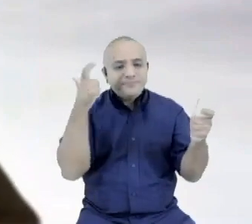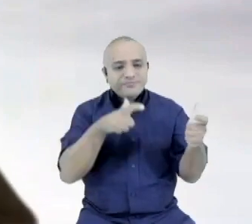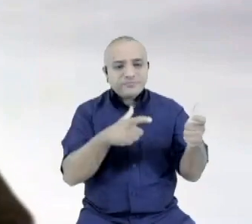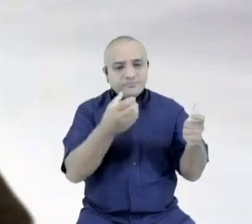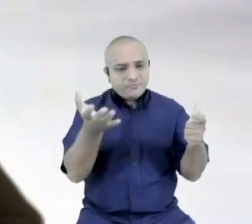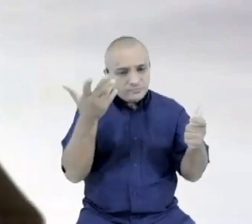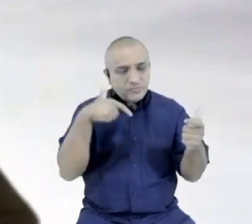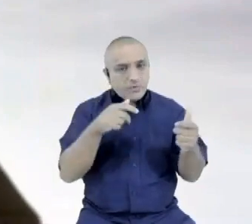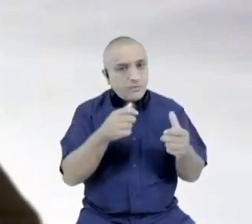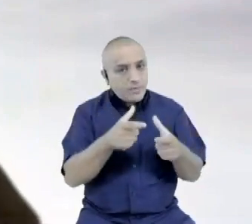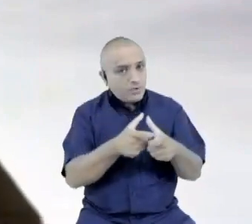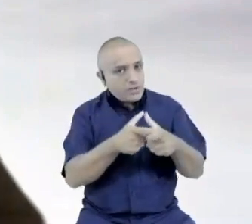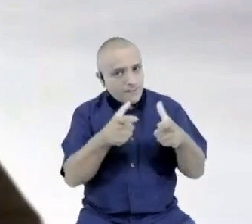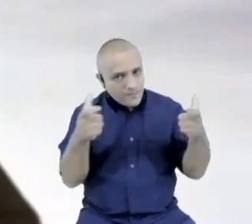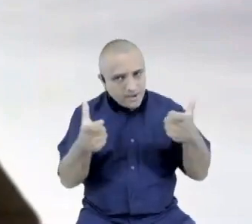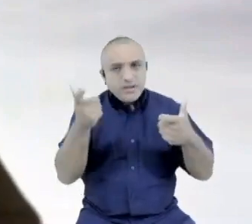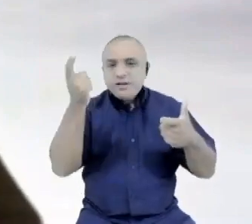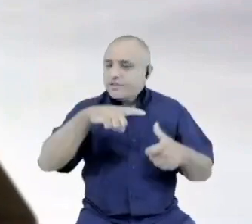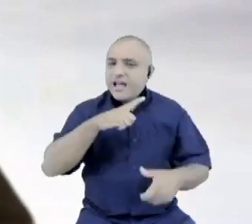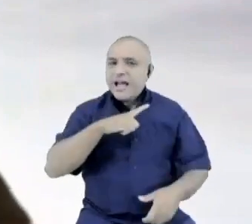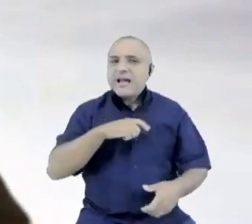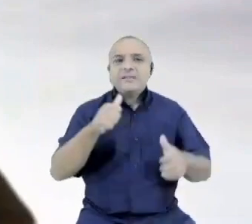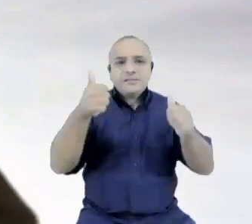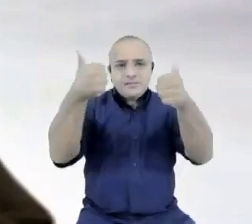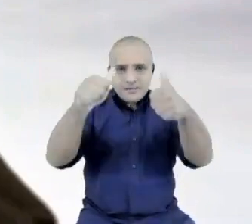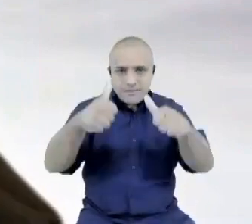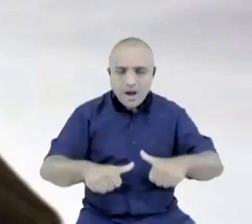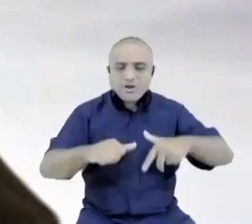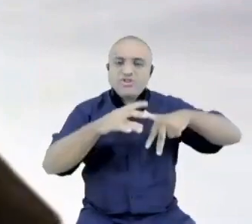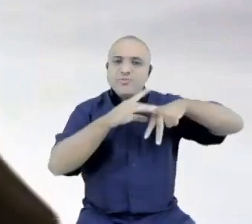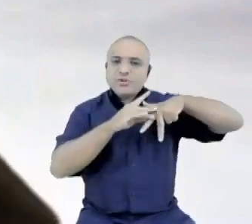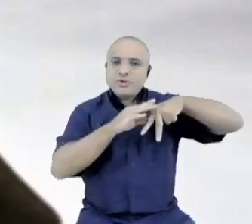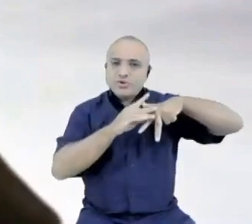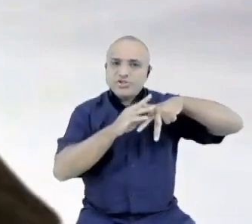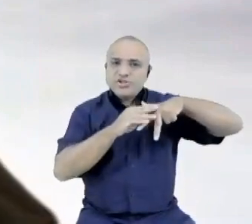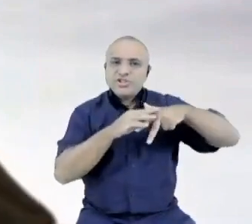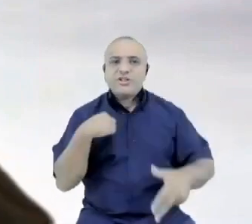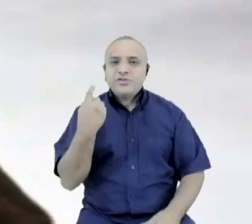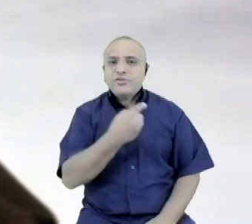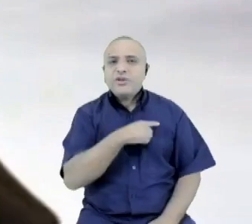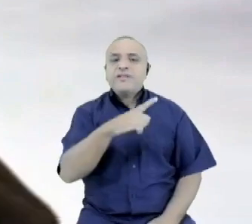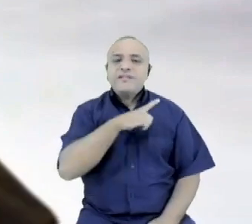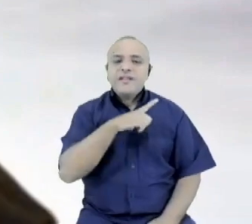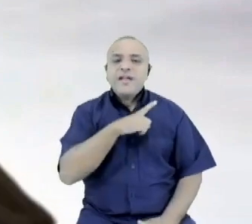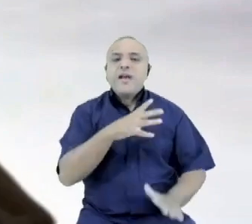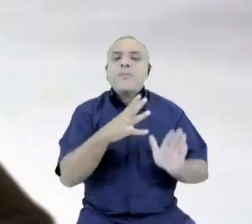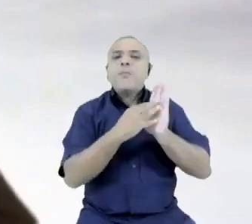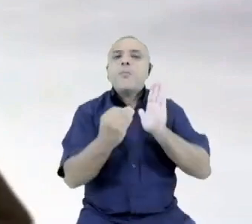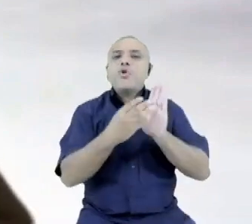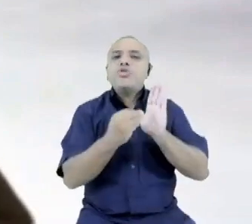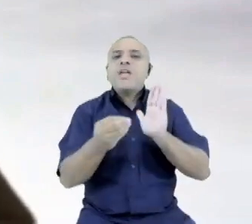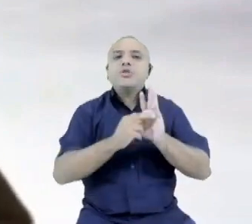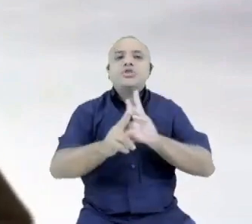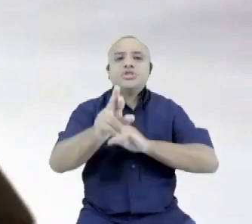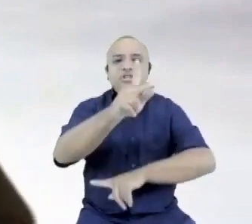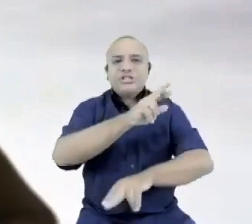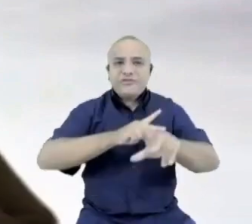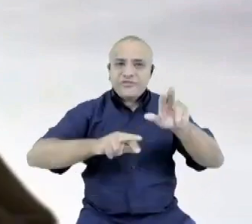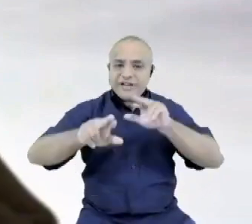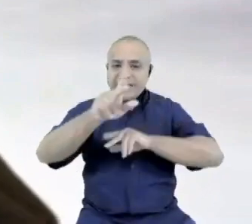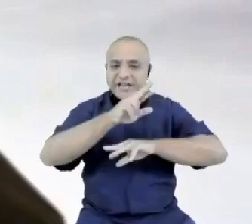do tamanho, né, das imagens de patologia. Nós temos ainda modelos diferentes, né, e